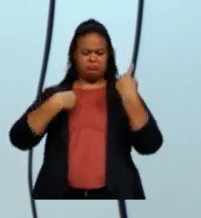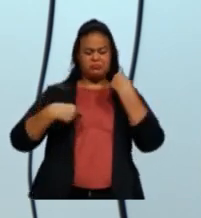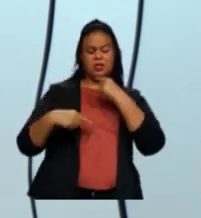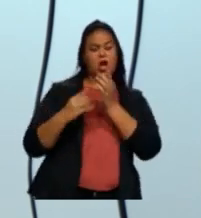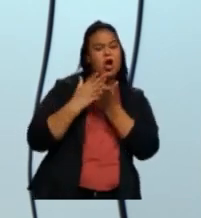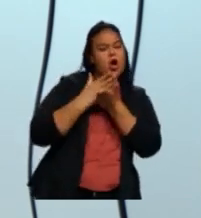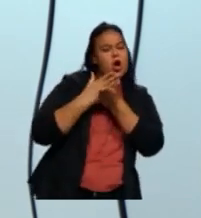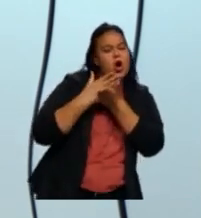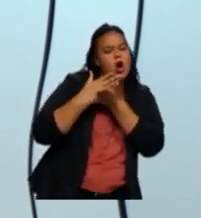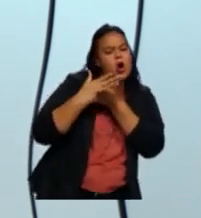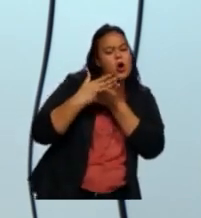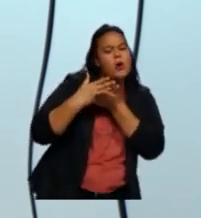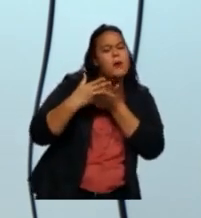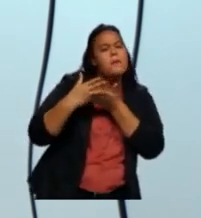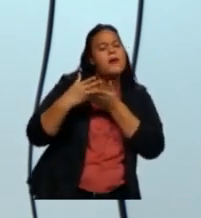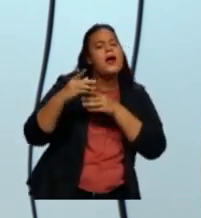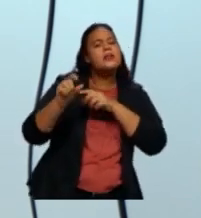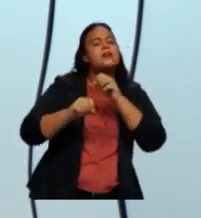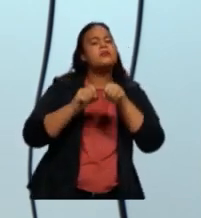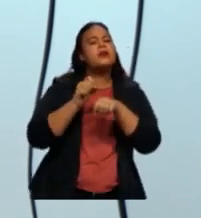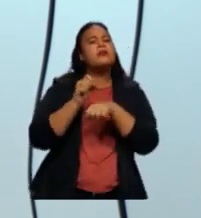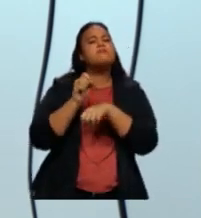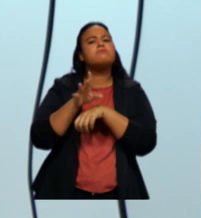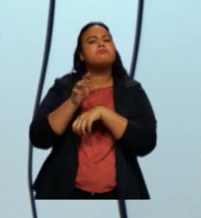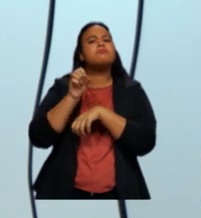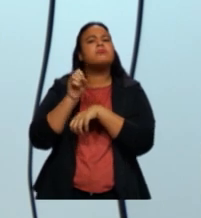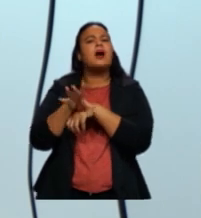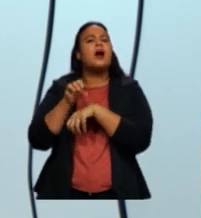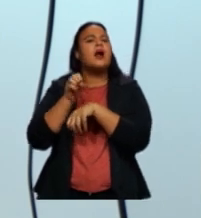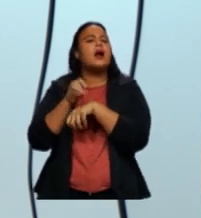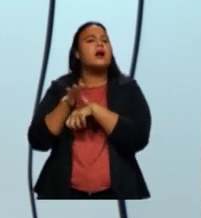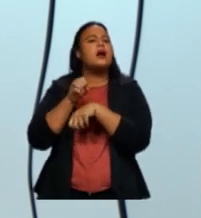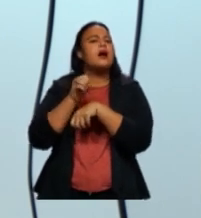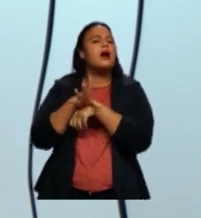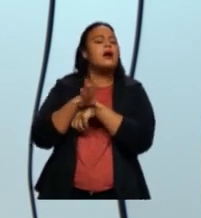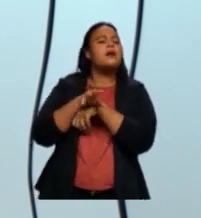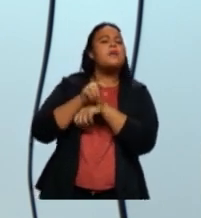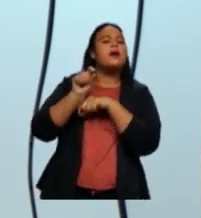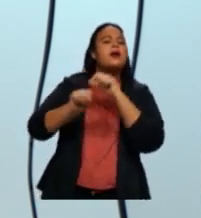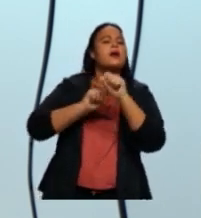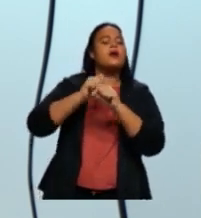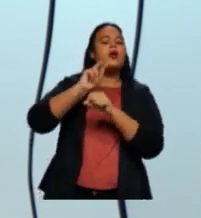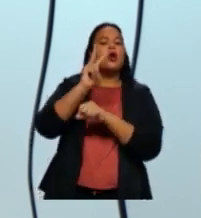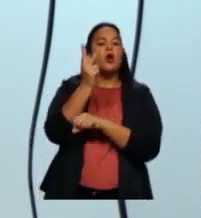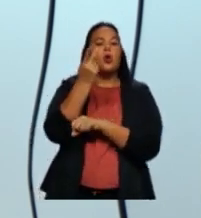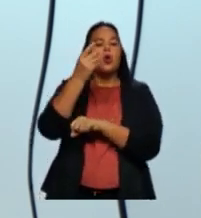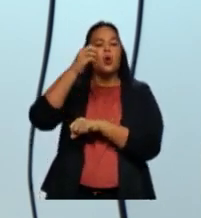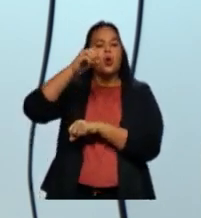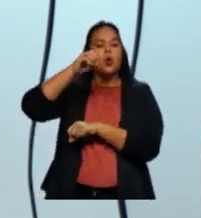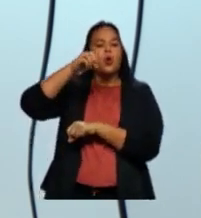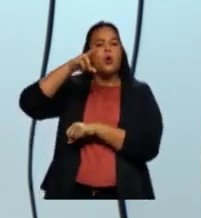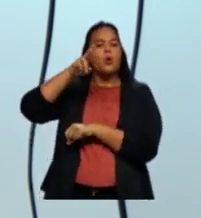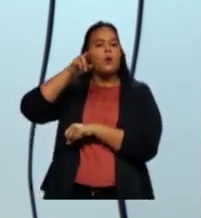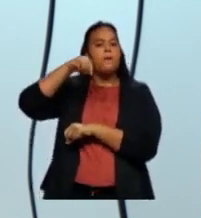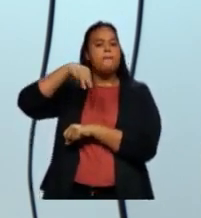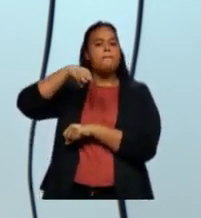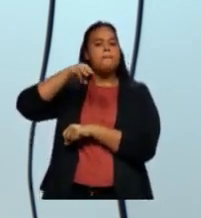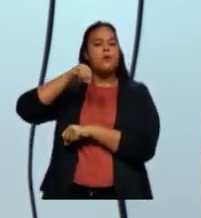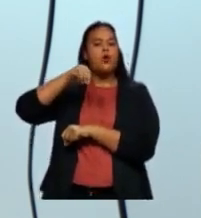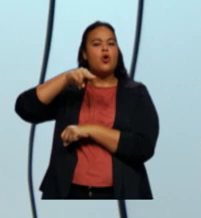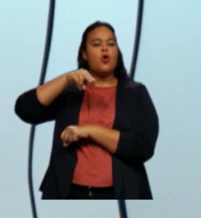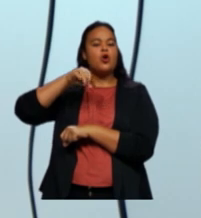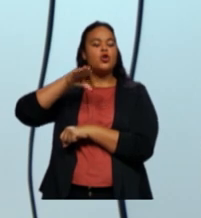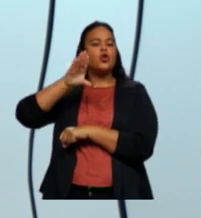produção, liberação dos hormônios sexuais. E é interessante você saber que